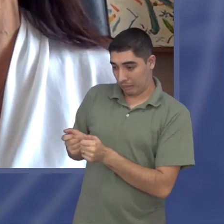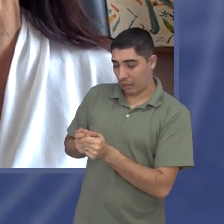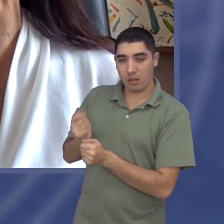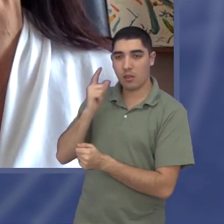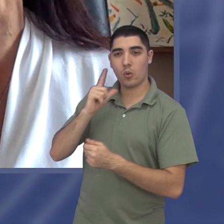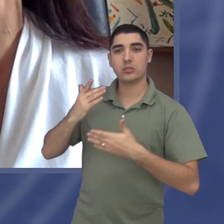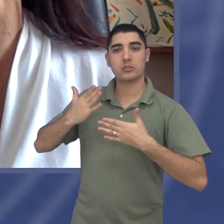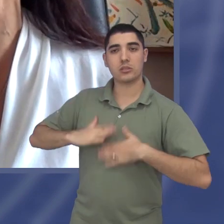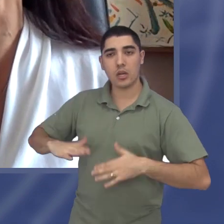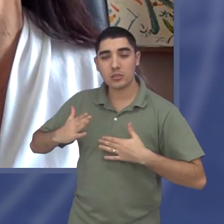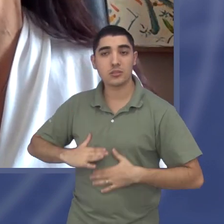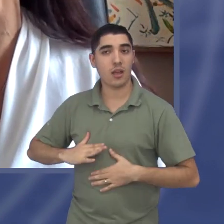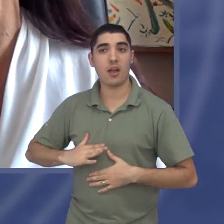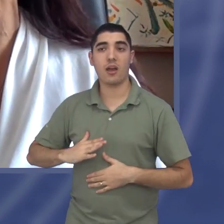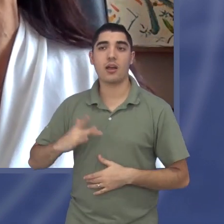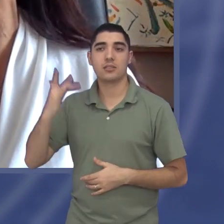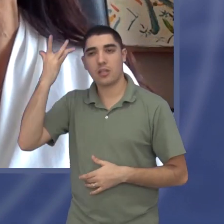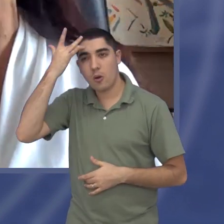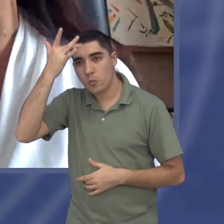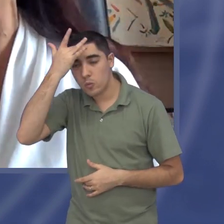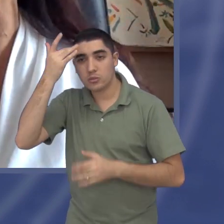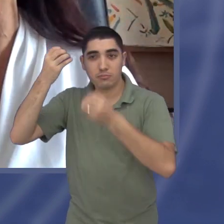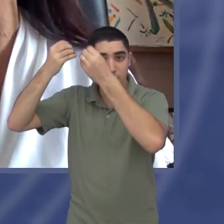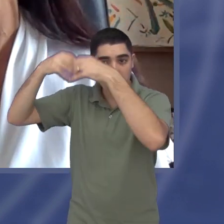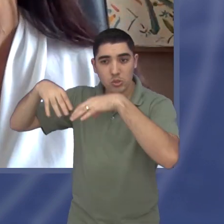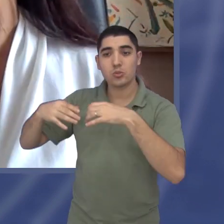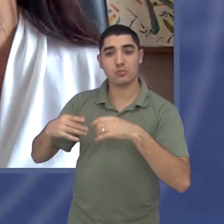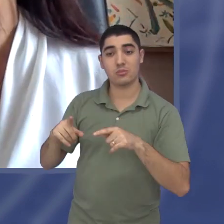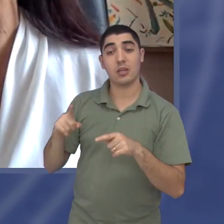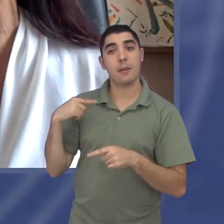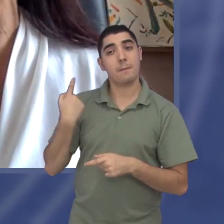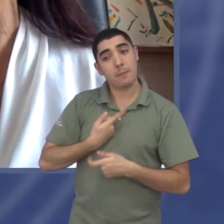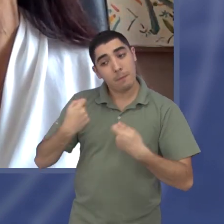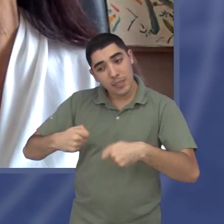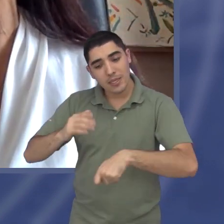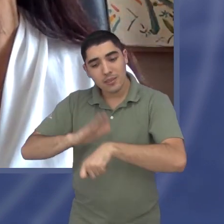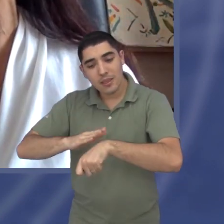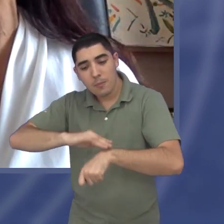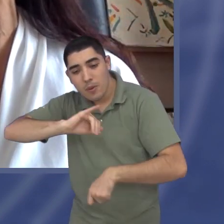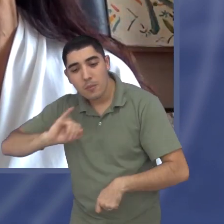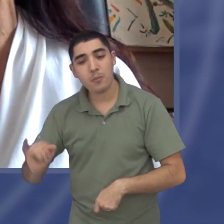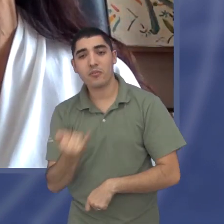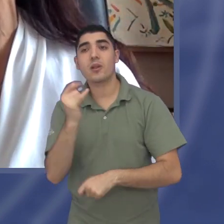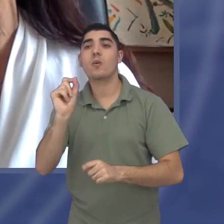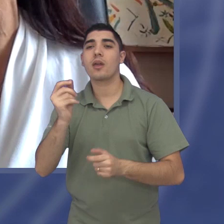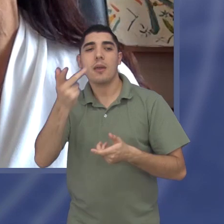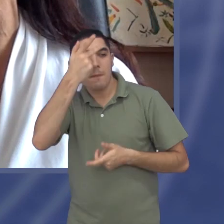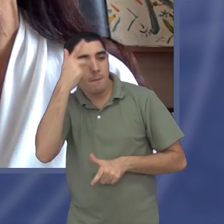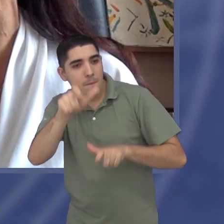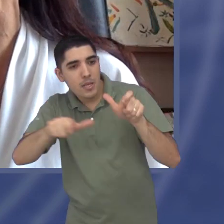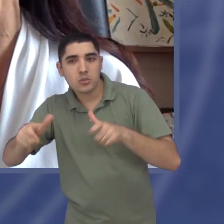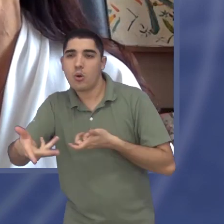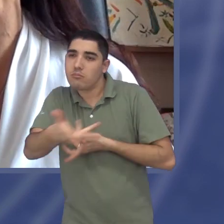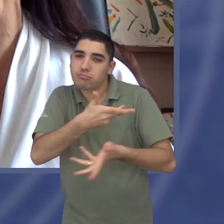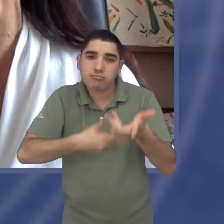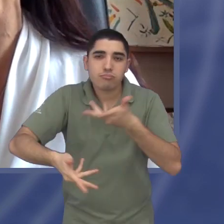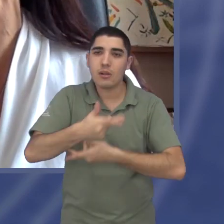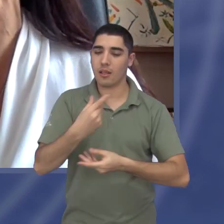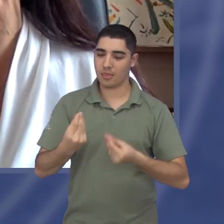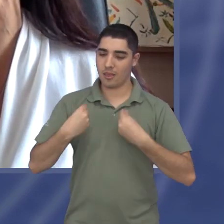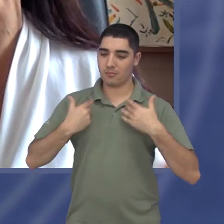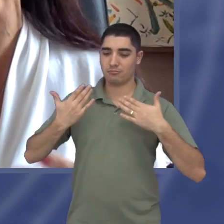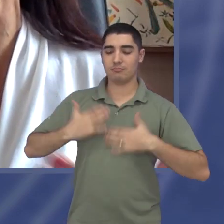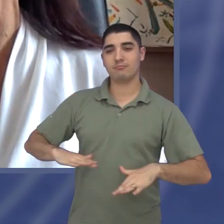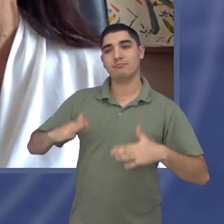saúde física, mental, ter o sono como um descanso cotidiano, a gente ter tempo livre para socializar também com as pessoas, para